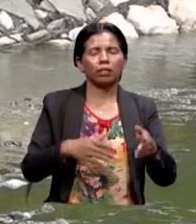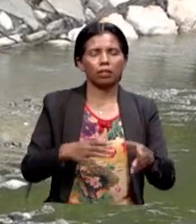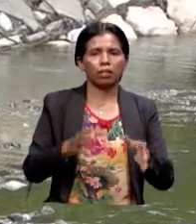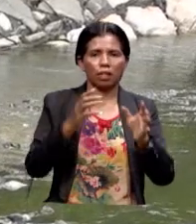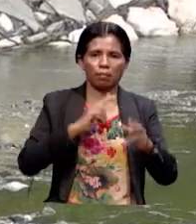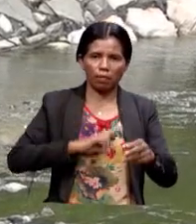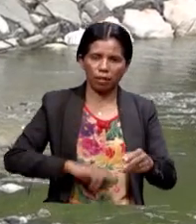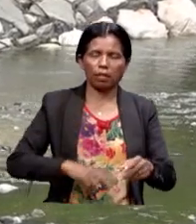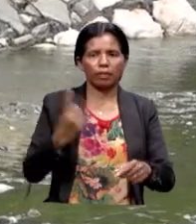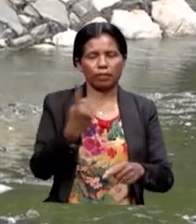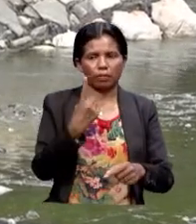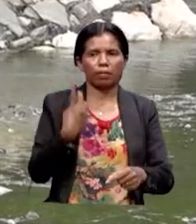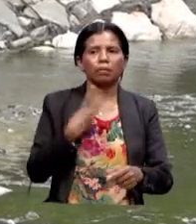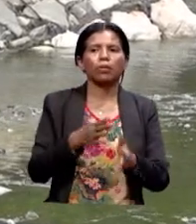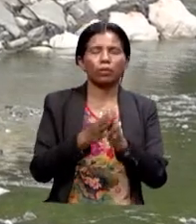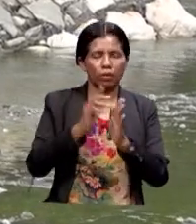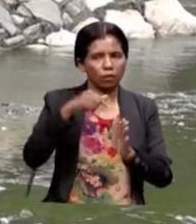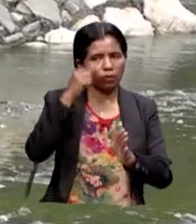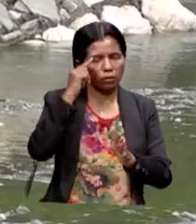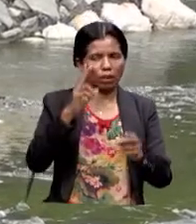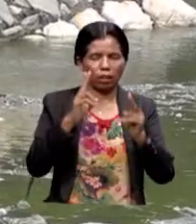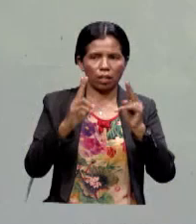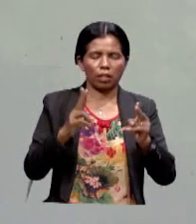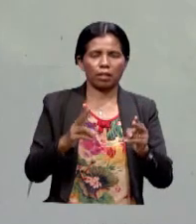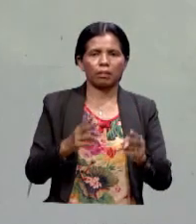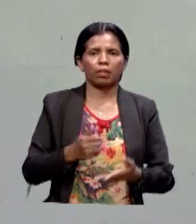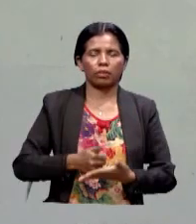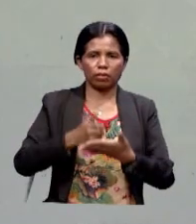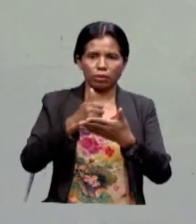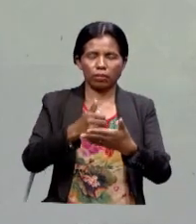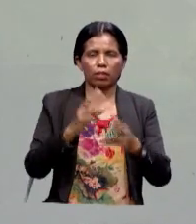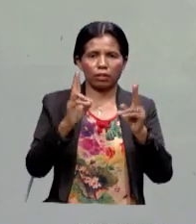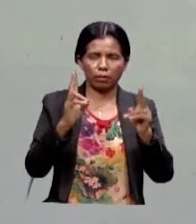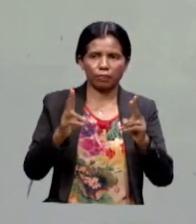nafat. Ini mbak mengusu guberno peratu haslera, novel responnya lalais,